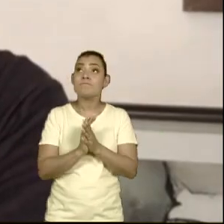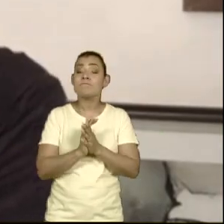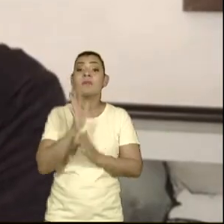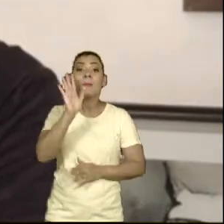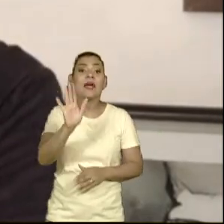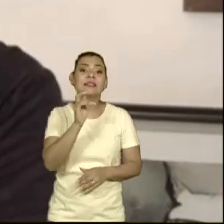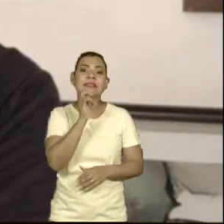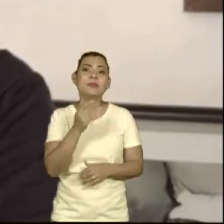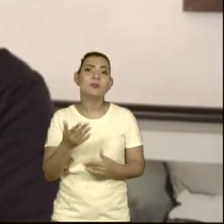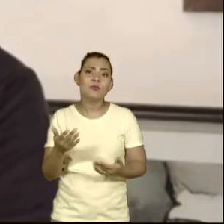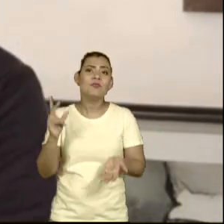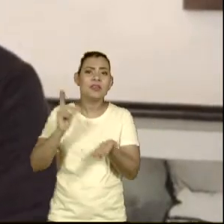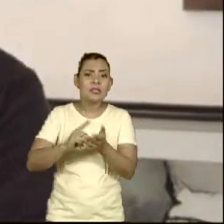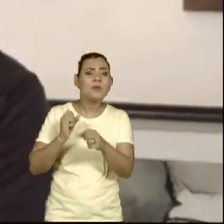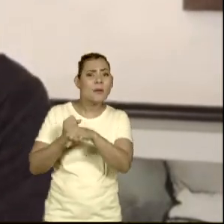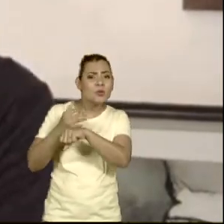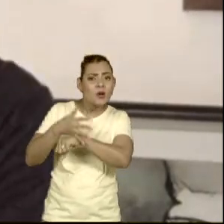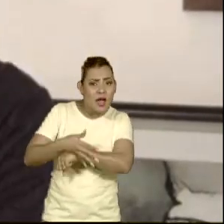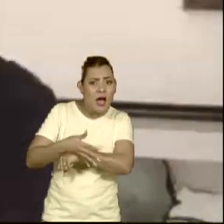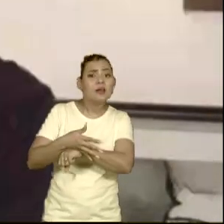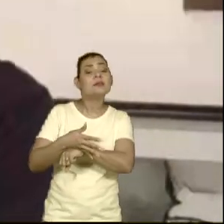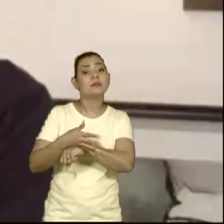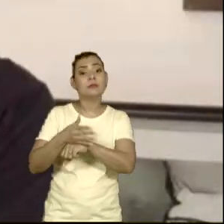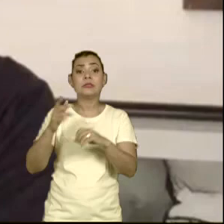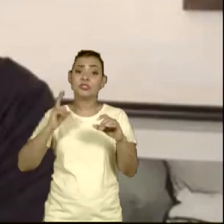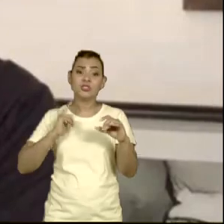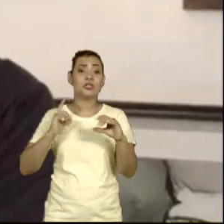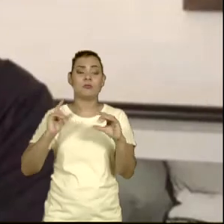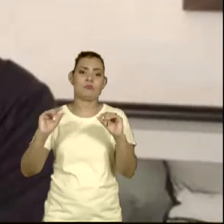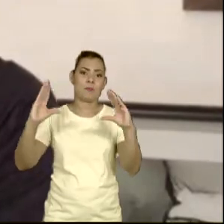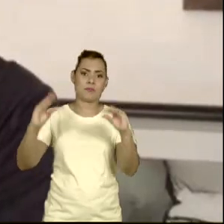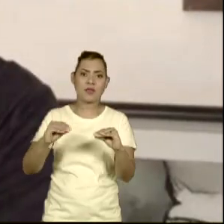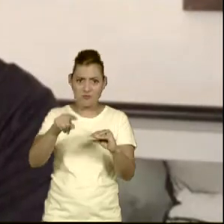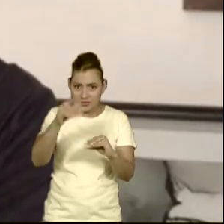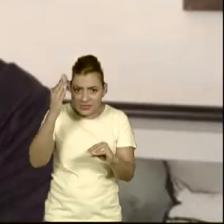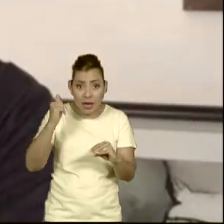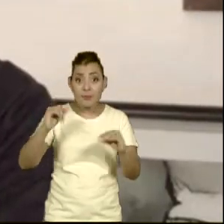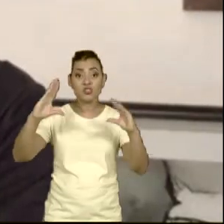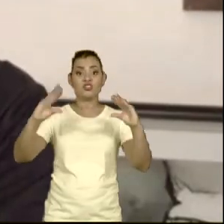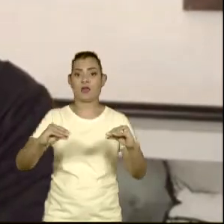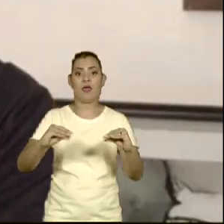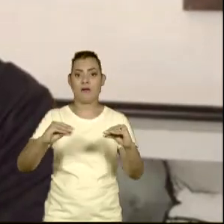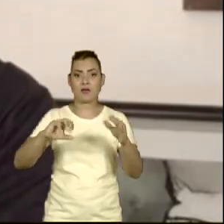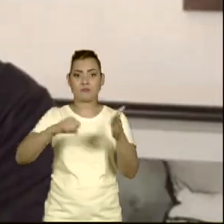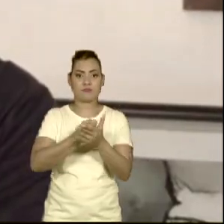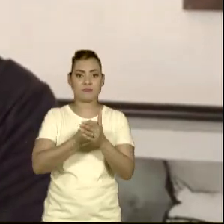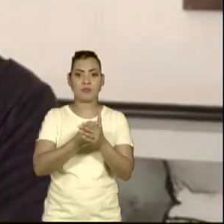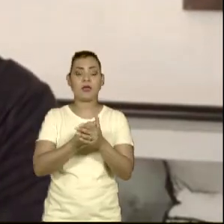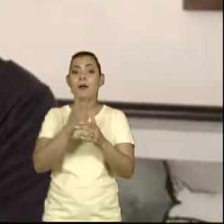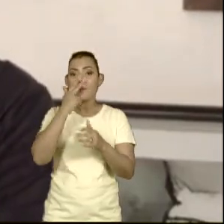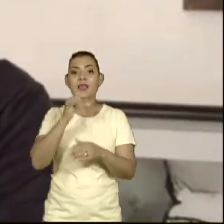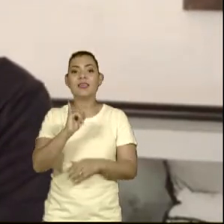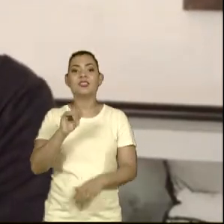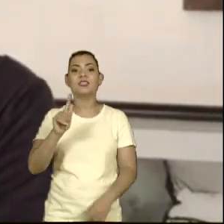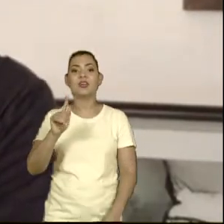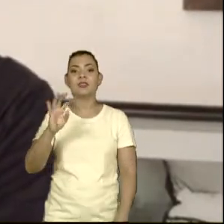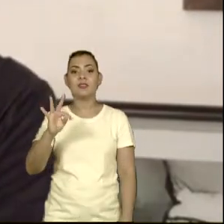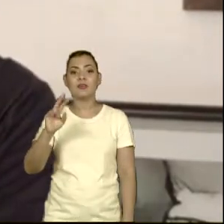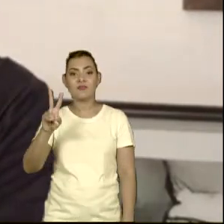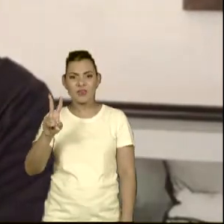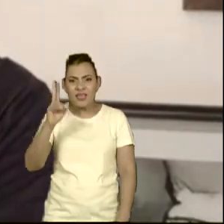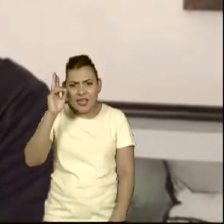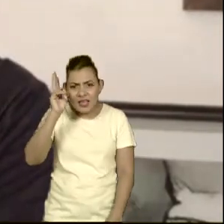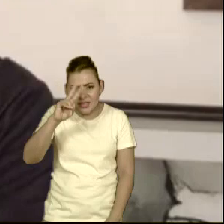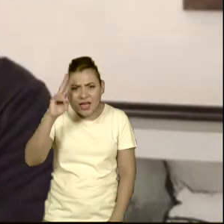no começo da madrugada, elas saíam do ar. Para quem não sabe o é sair do ar, é uma coisa muito parecida com o IGTV, aquele